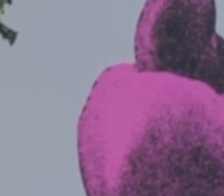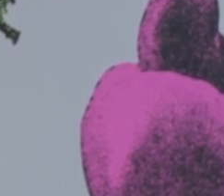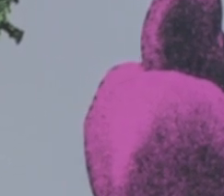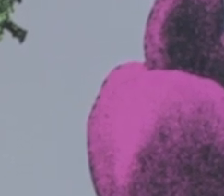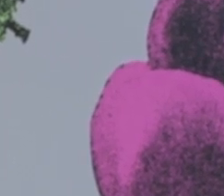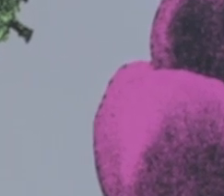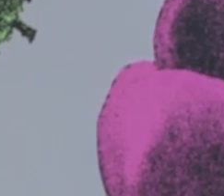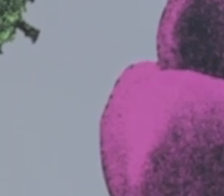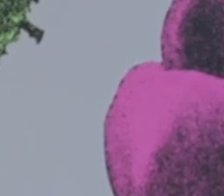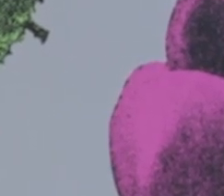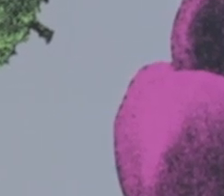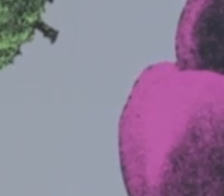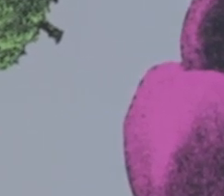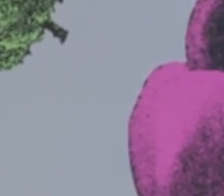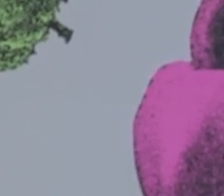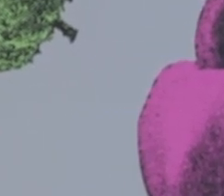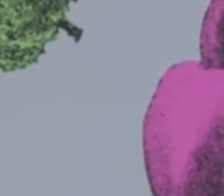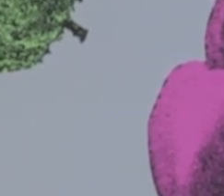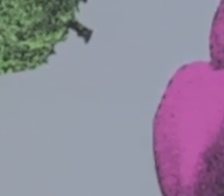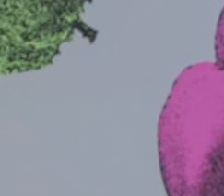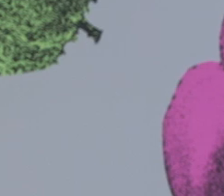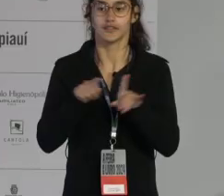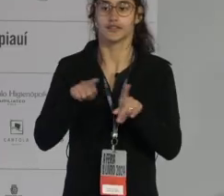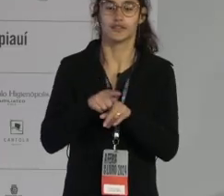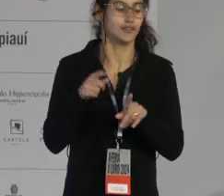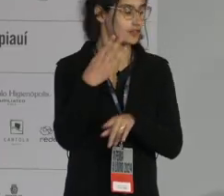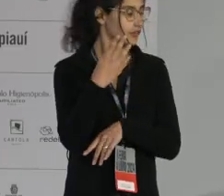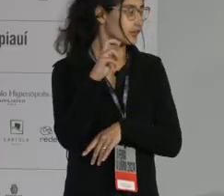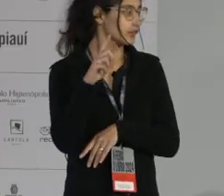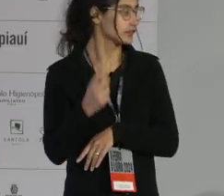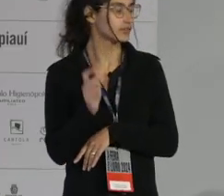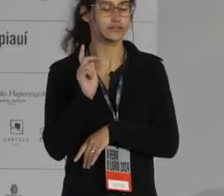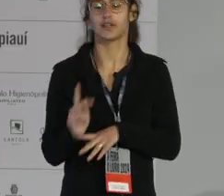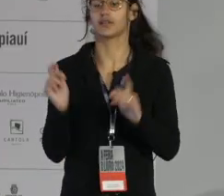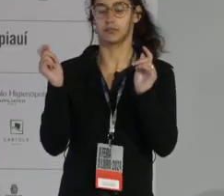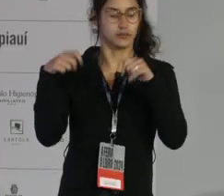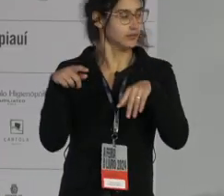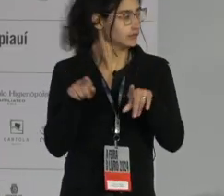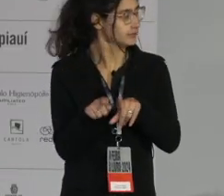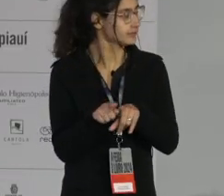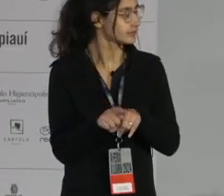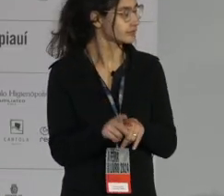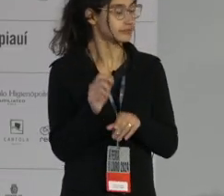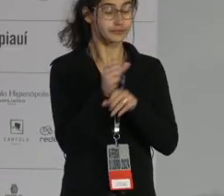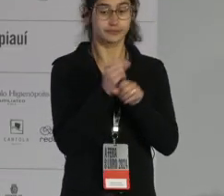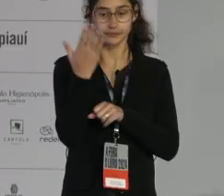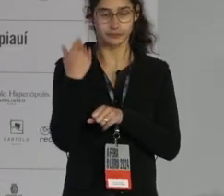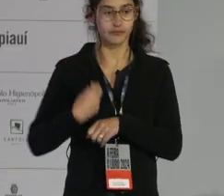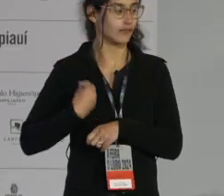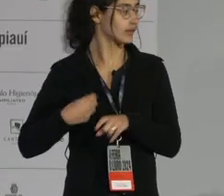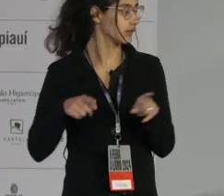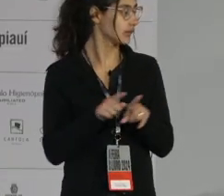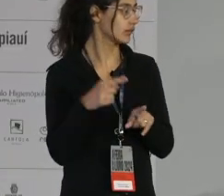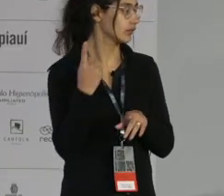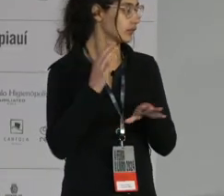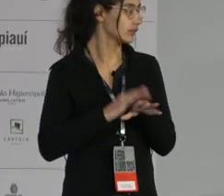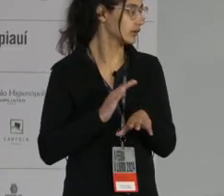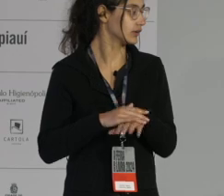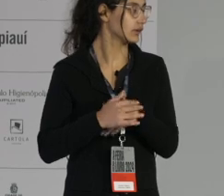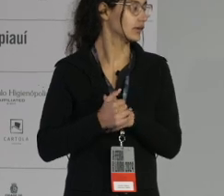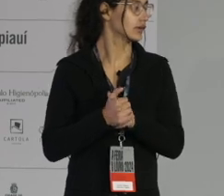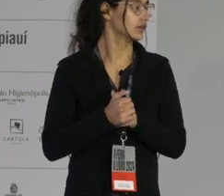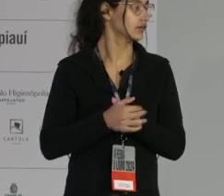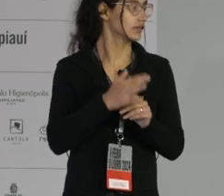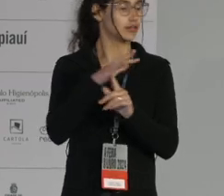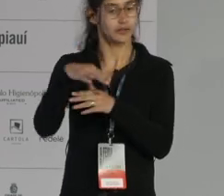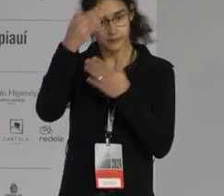sessão incrível. E colabora com a 451 sempre que possível, né, Maria? E ano passado já esteve aqui também fazendo a Feira do